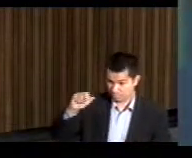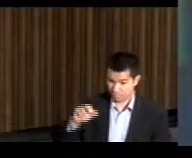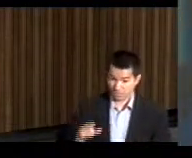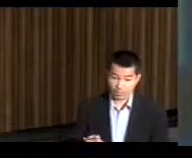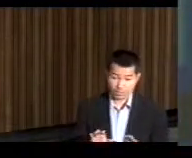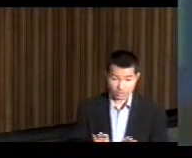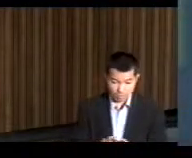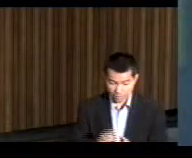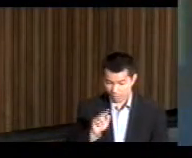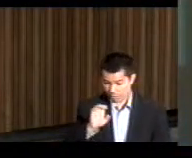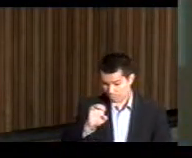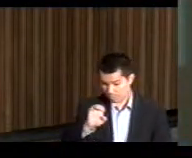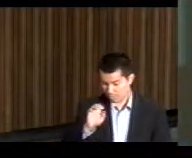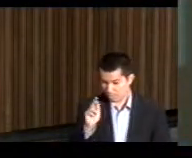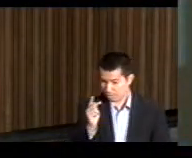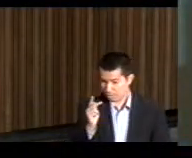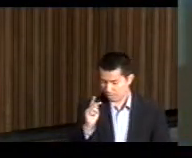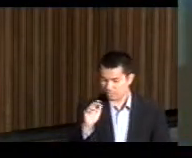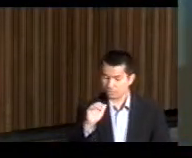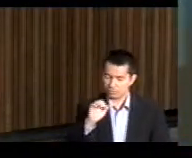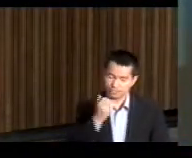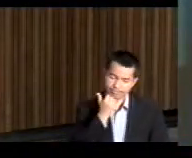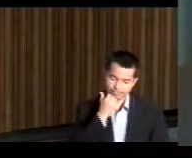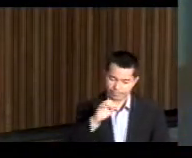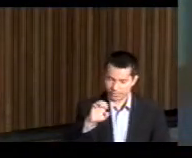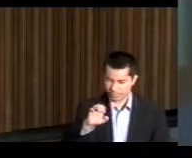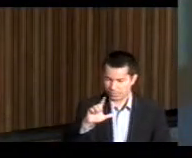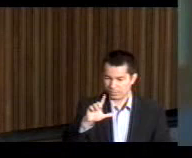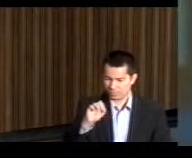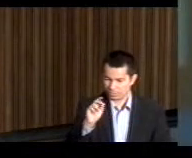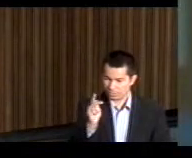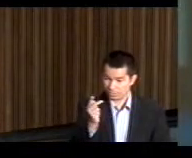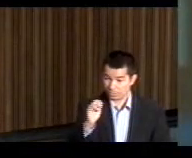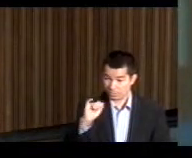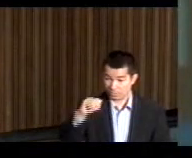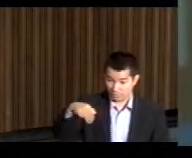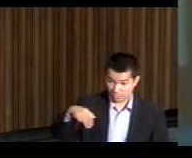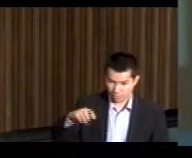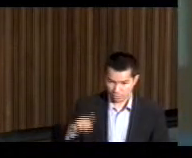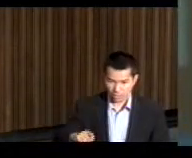Elohim, Deus. Jeová, Deus.